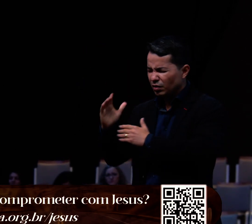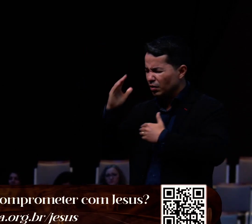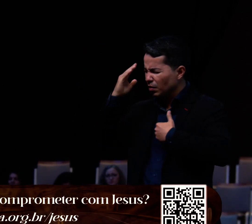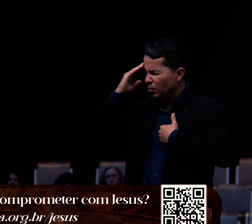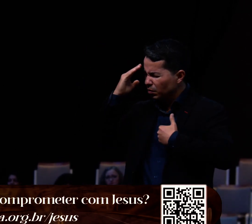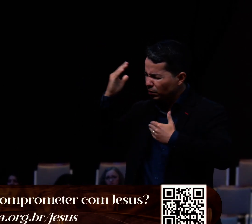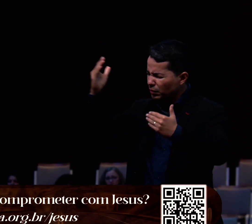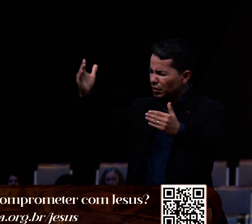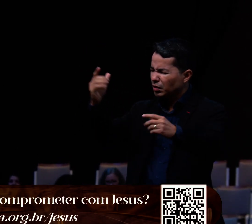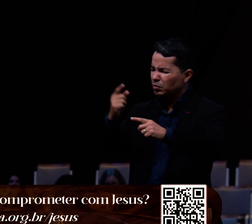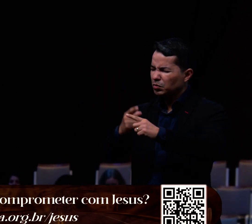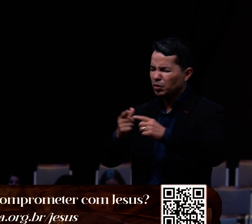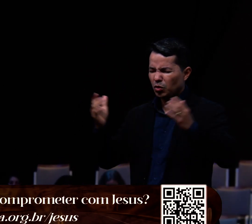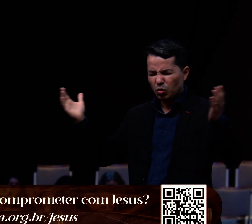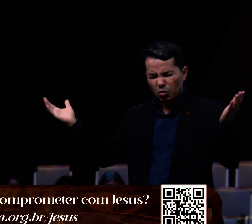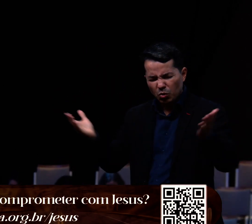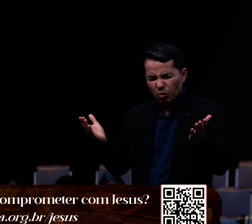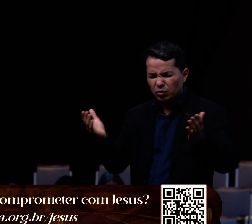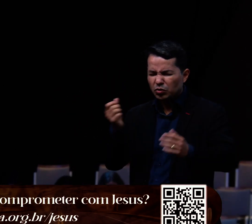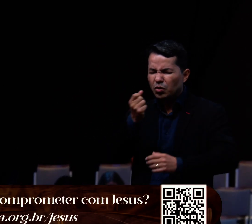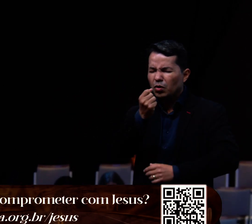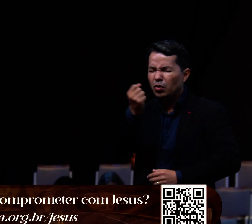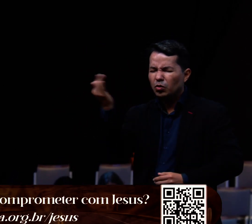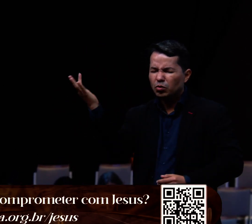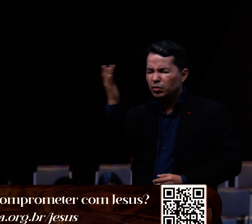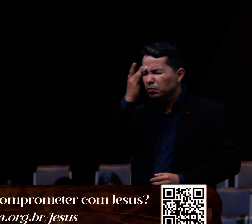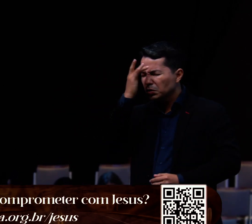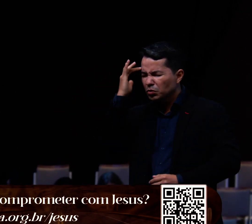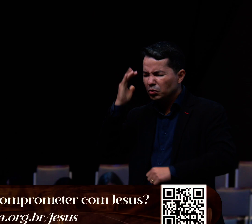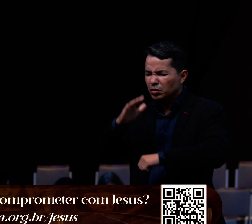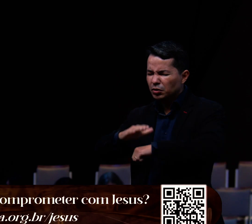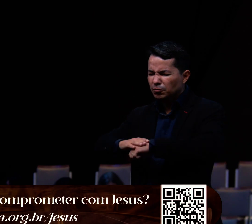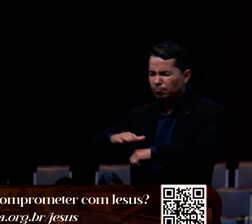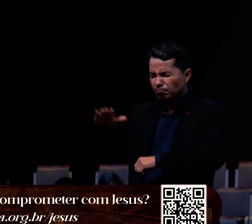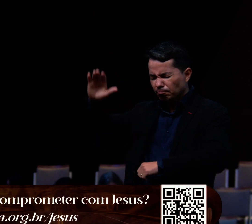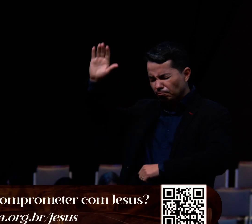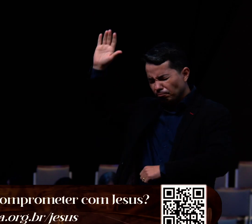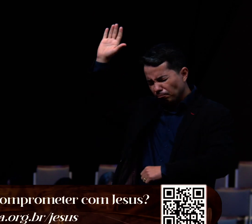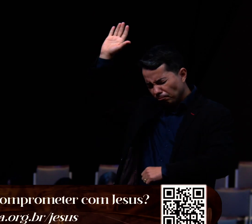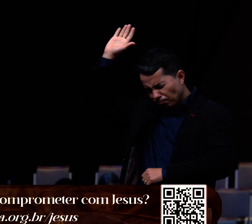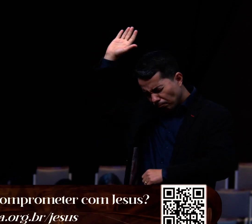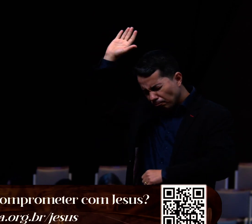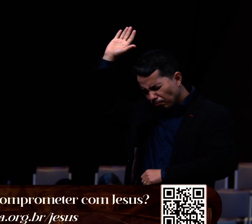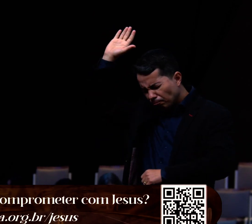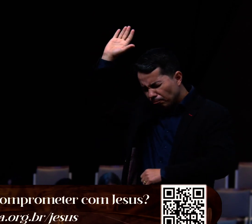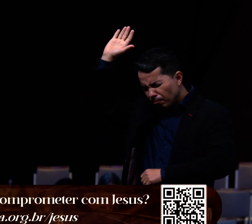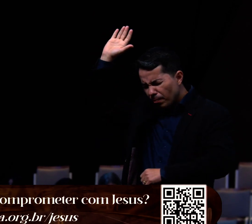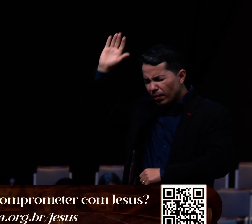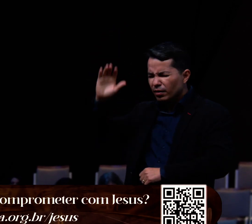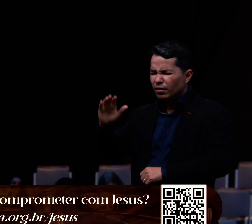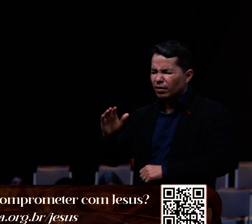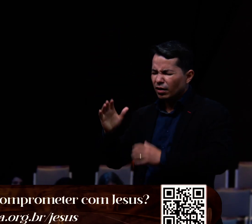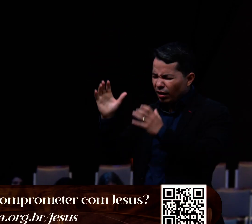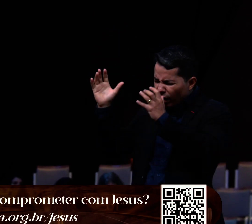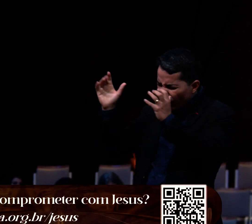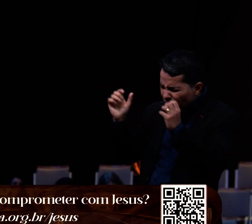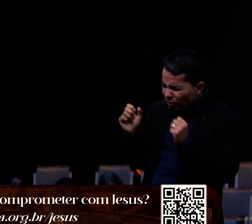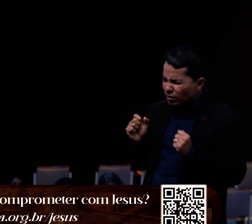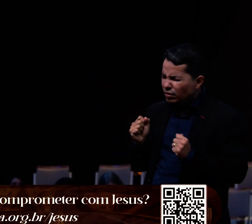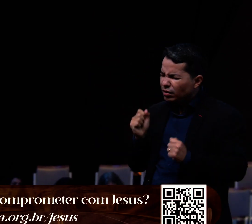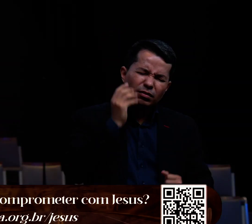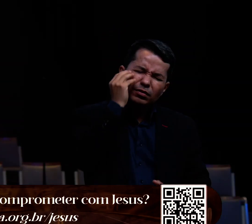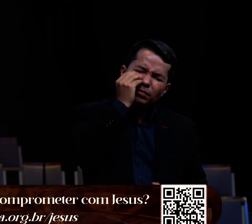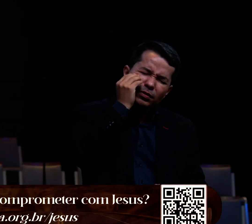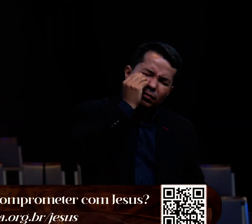Senhor Jesus, muito obrigado. Obrigado por esse tempo aqui. Muitas pessoas levantaram suas mãos